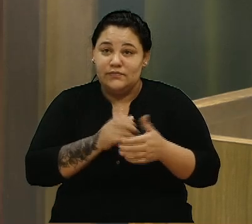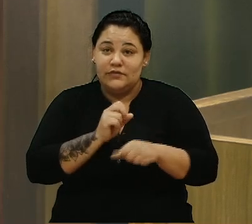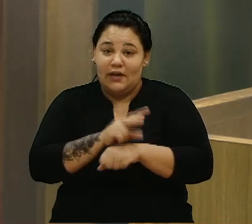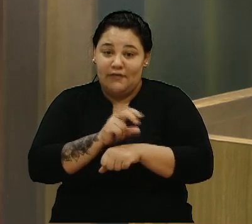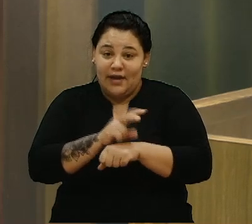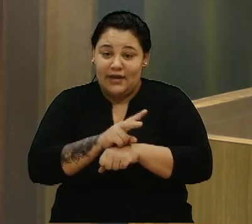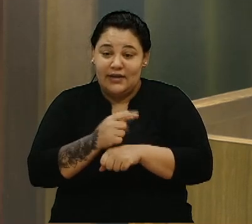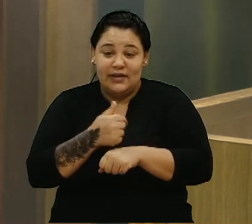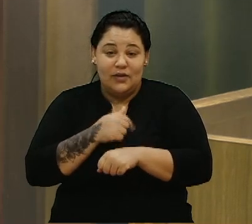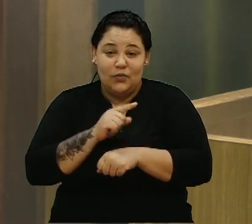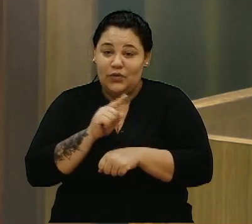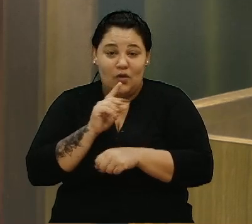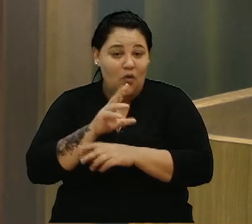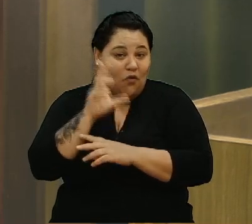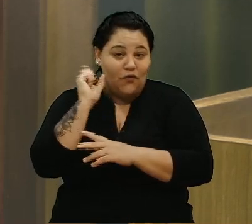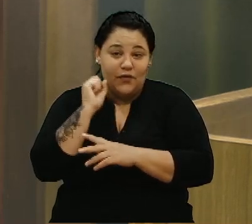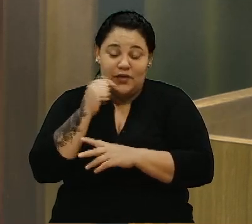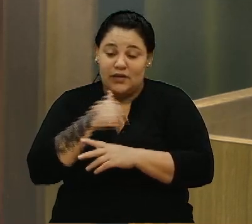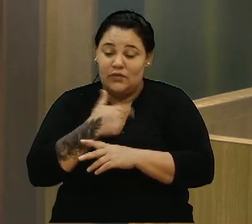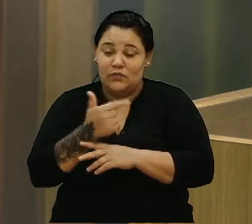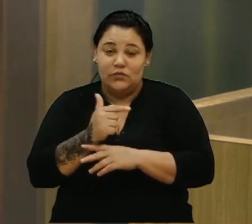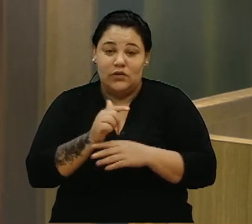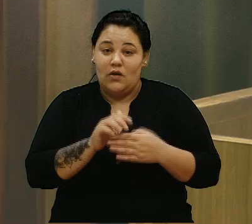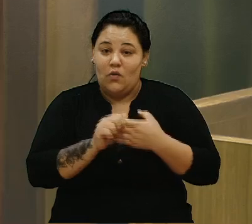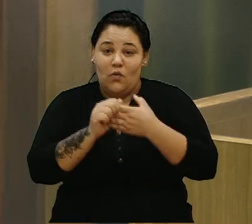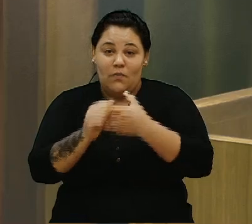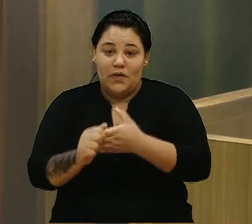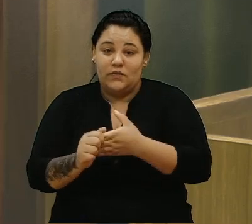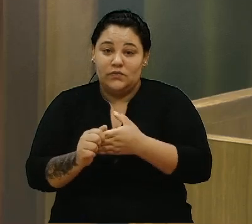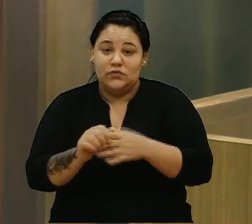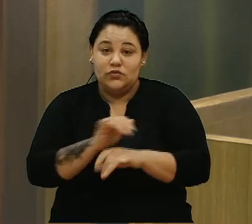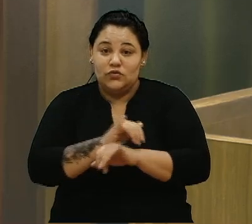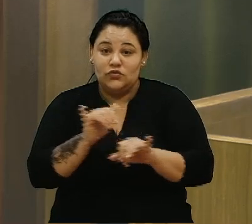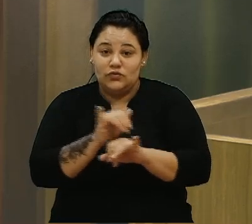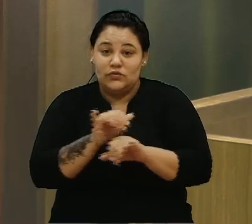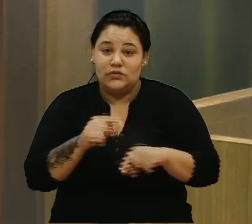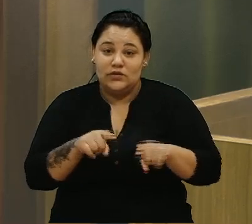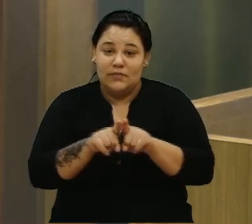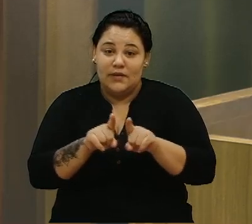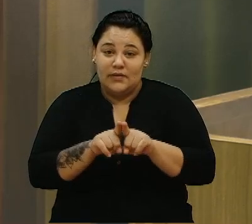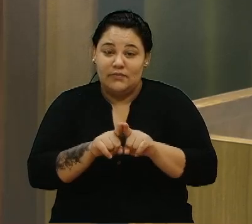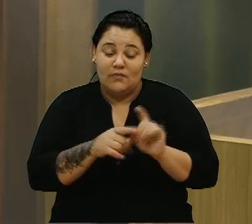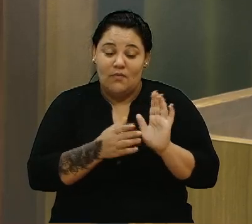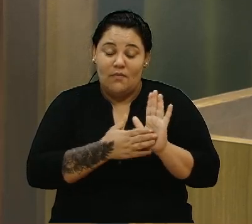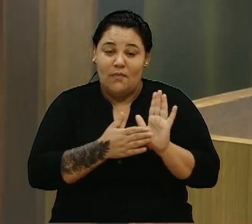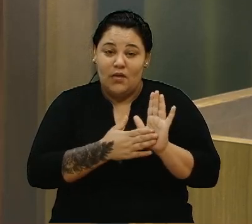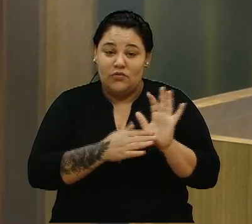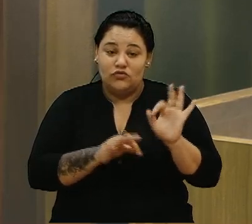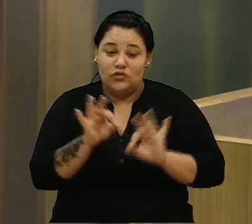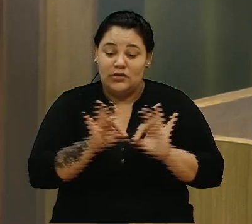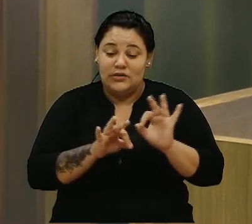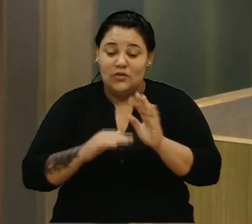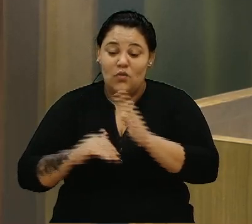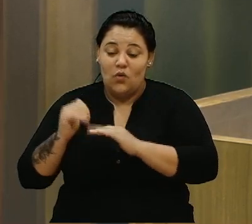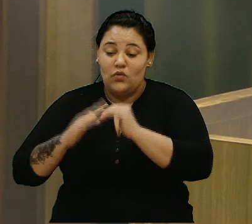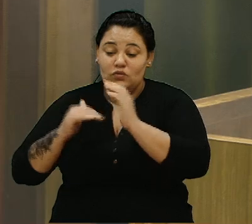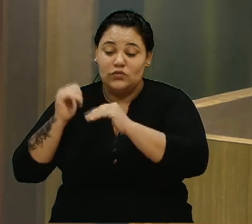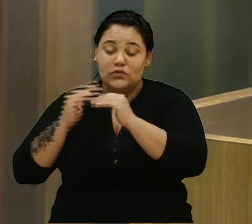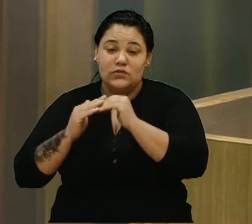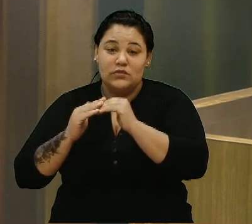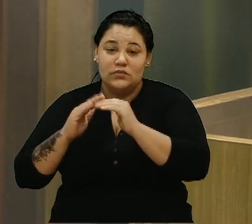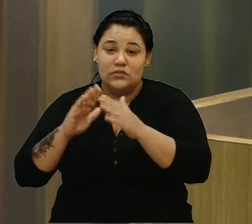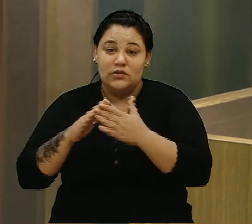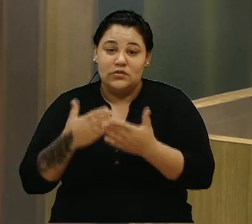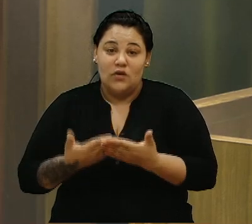ouvi e não tenho acompanhado notícias do planejamento de ampliação ou de construção de escola.